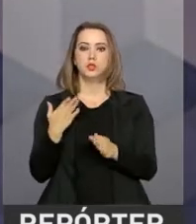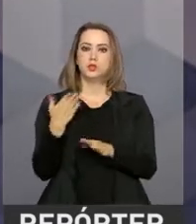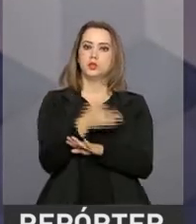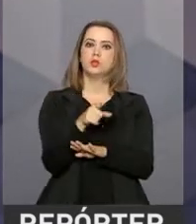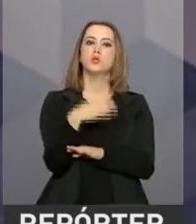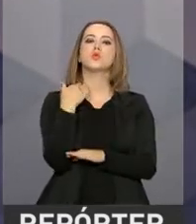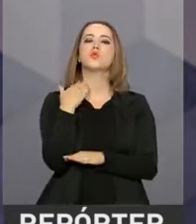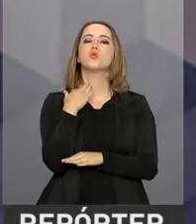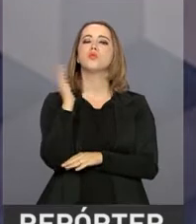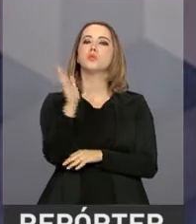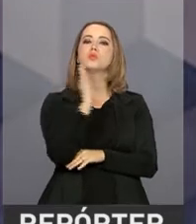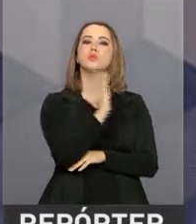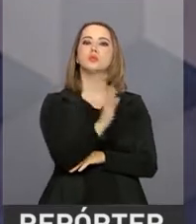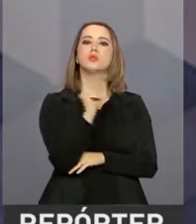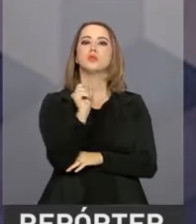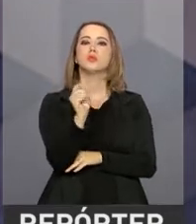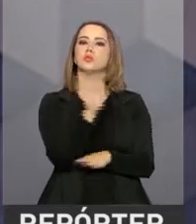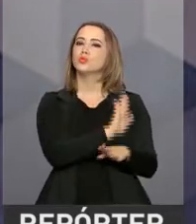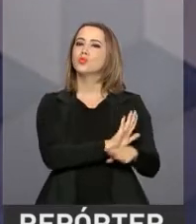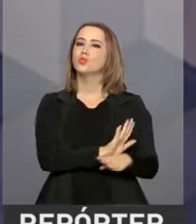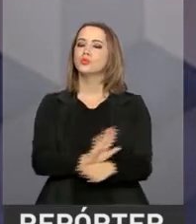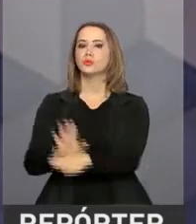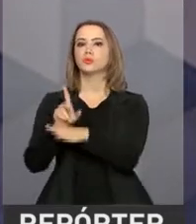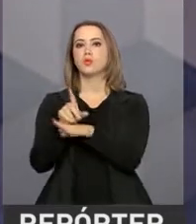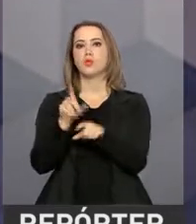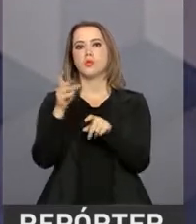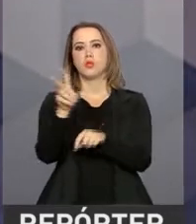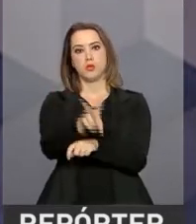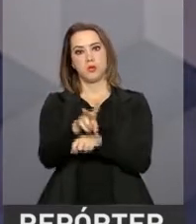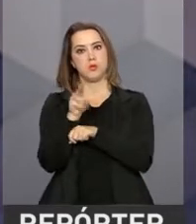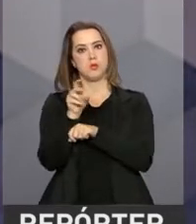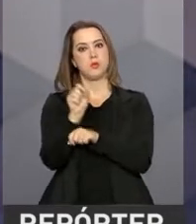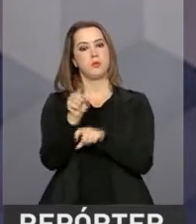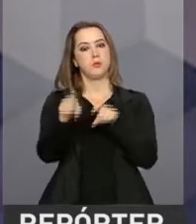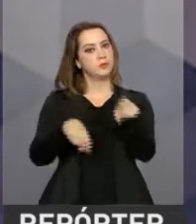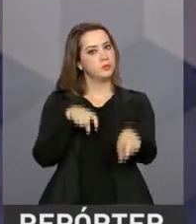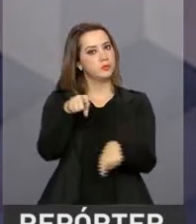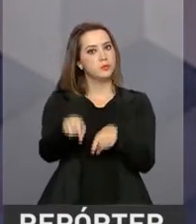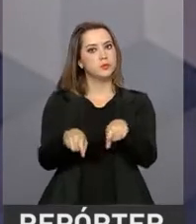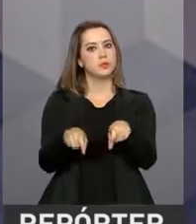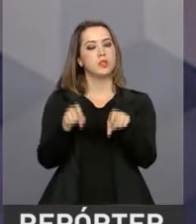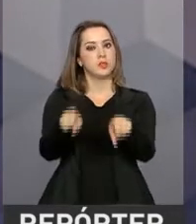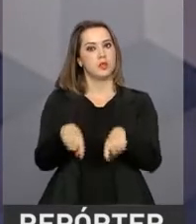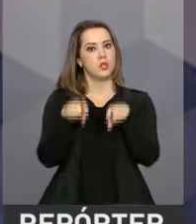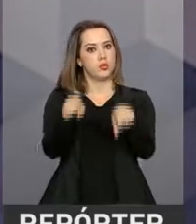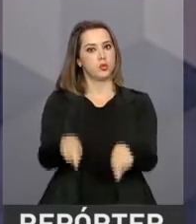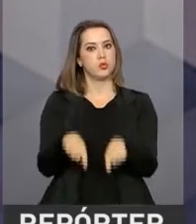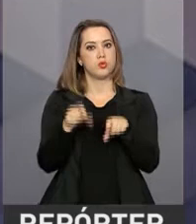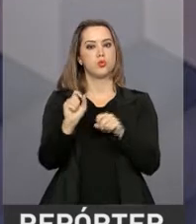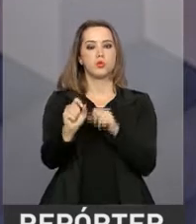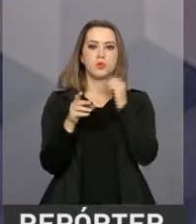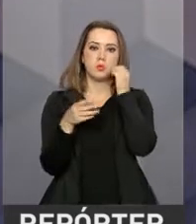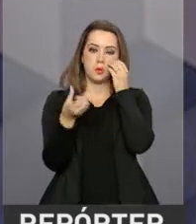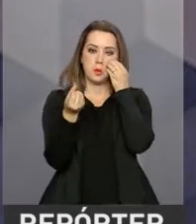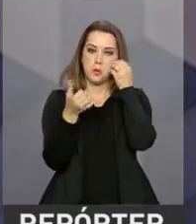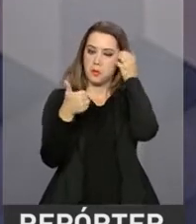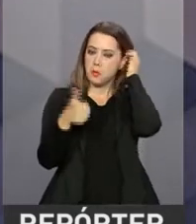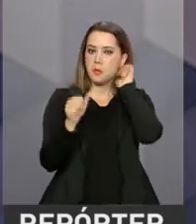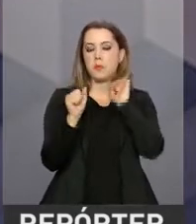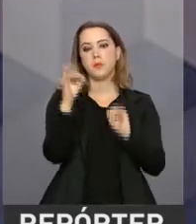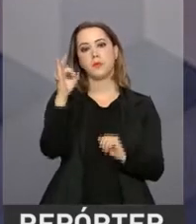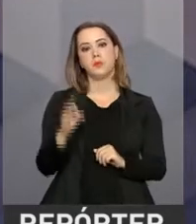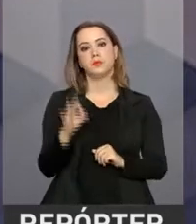do Brasil como principal agente financeiro do agronegócio brasileiro, com 61% de participação no